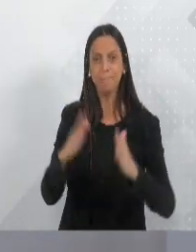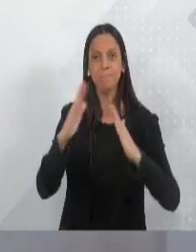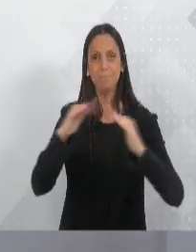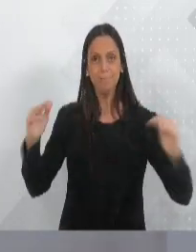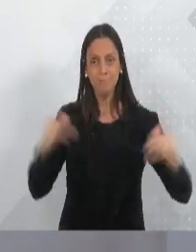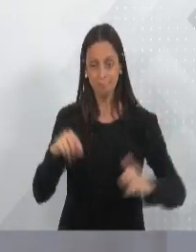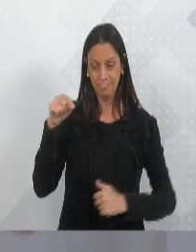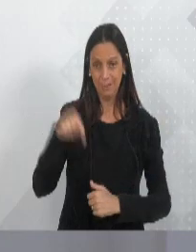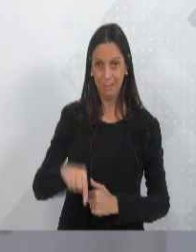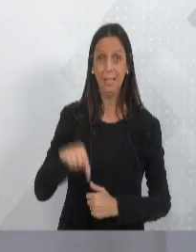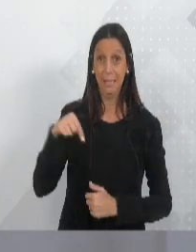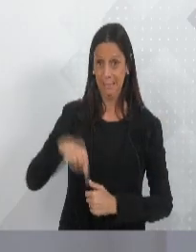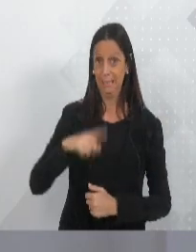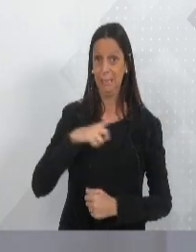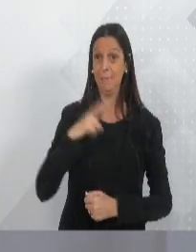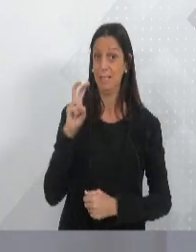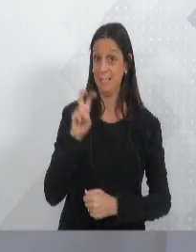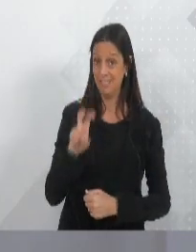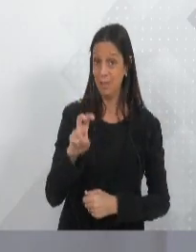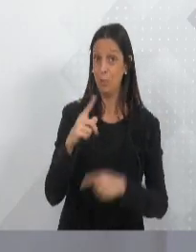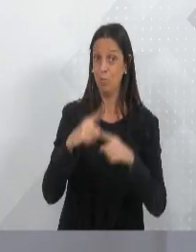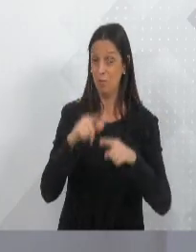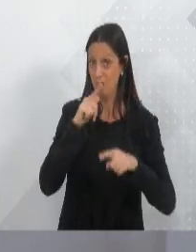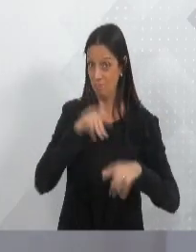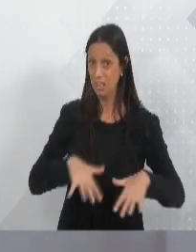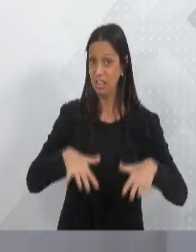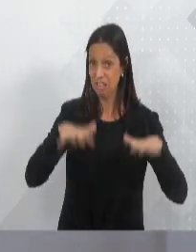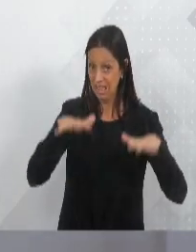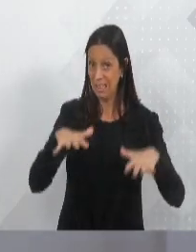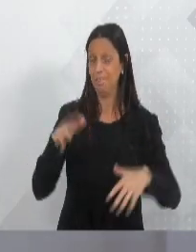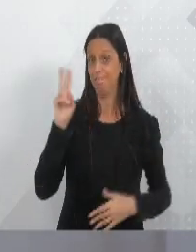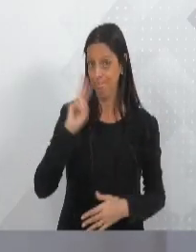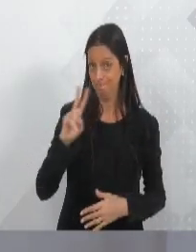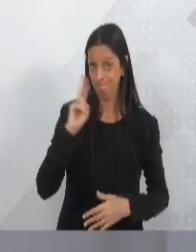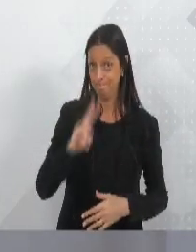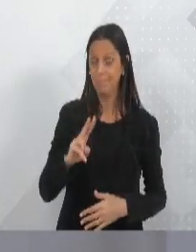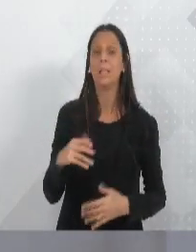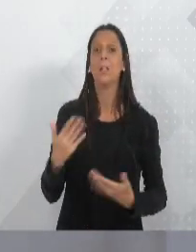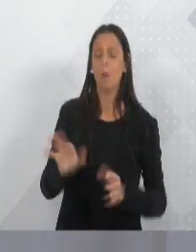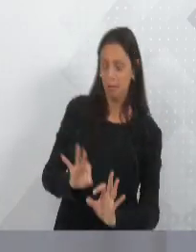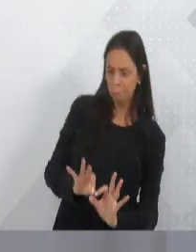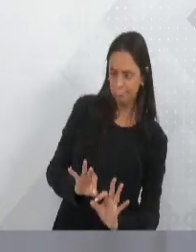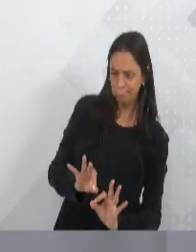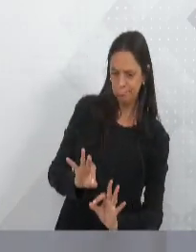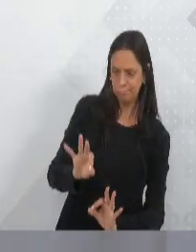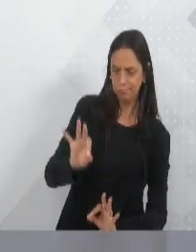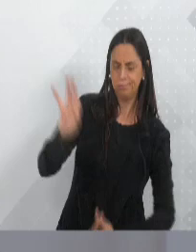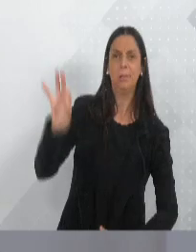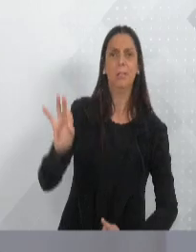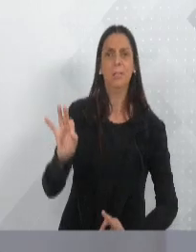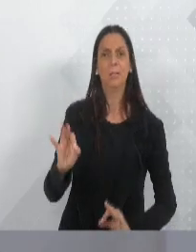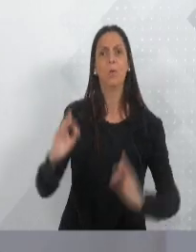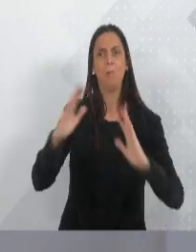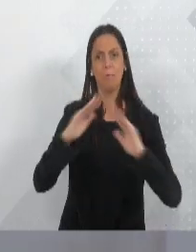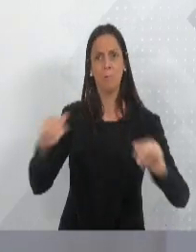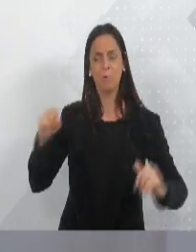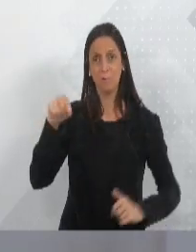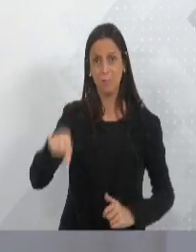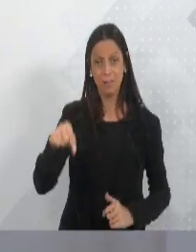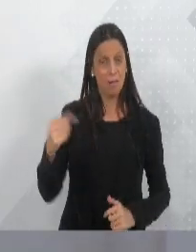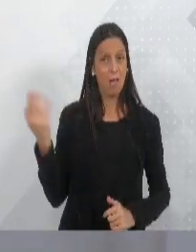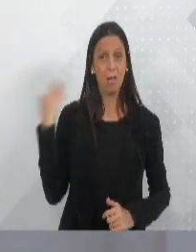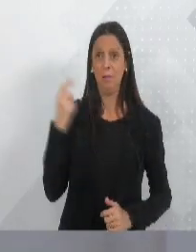cheias que a gente vivenciou nos últimos dias de Blumenau o maior nível do do texto por incrível que pareça foi